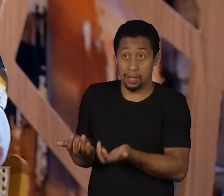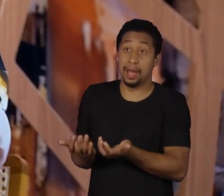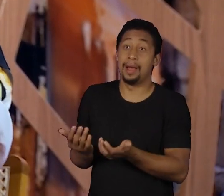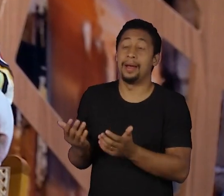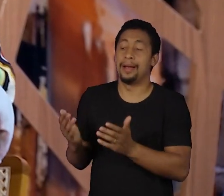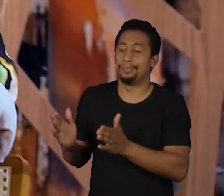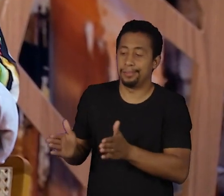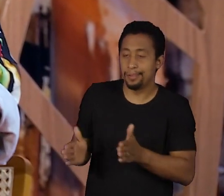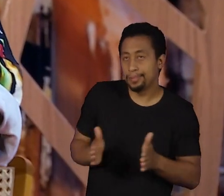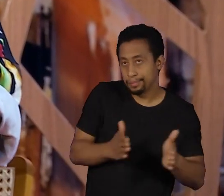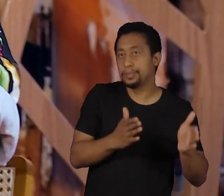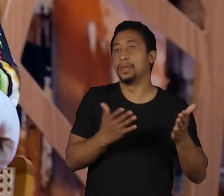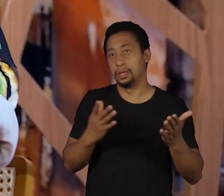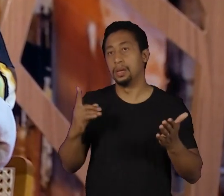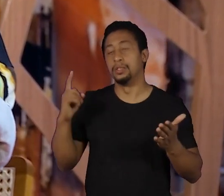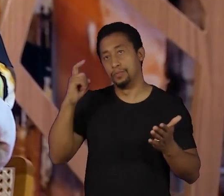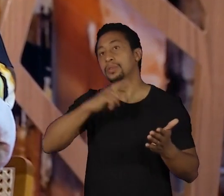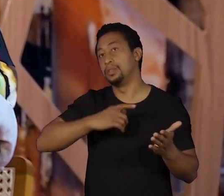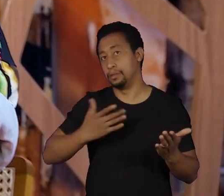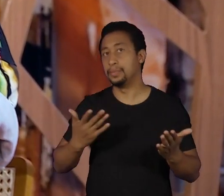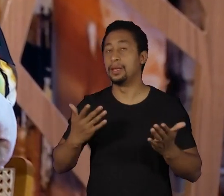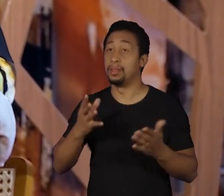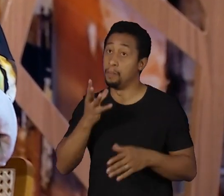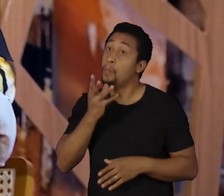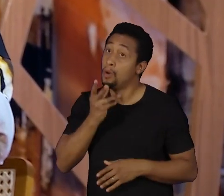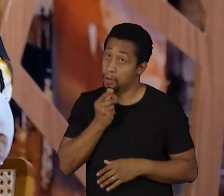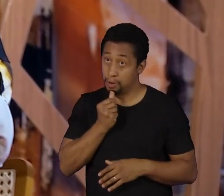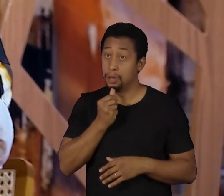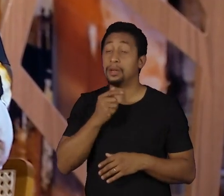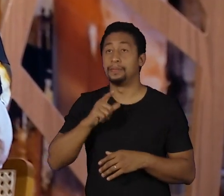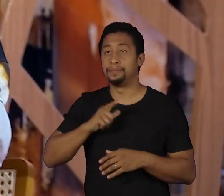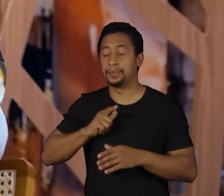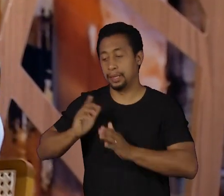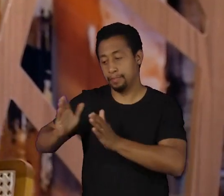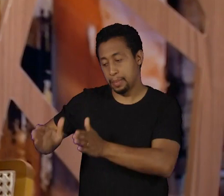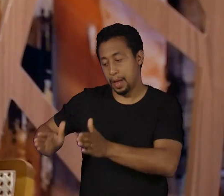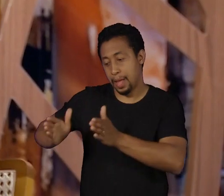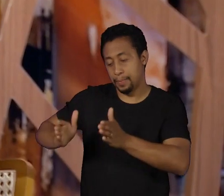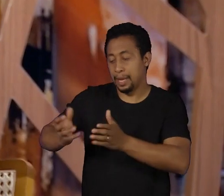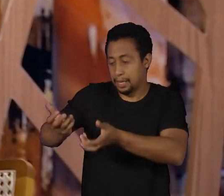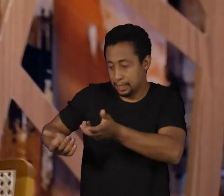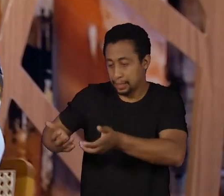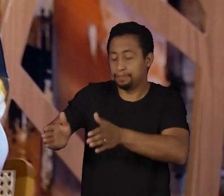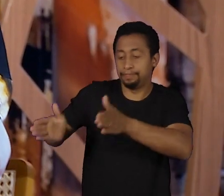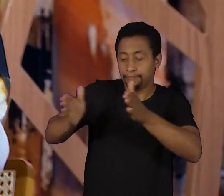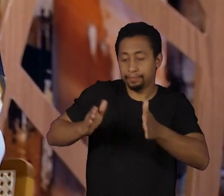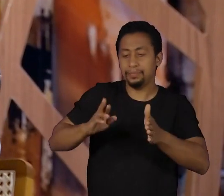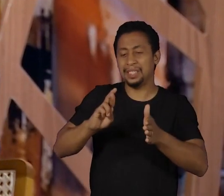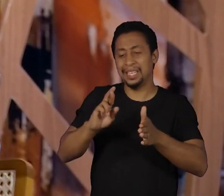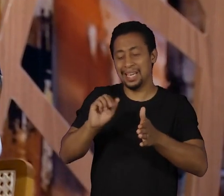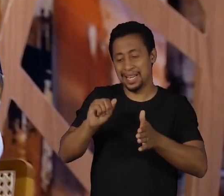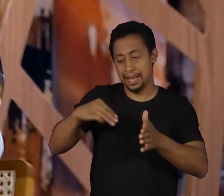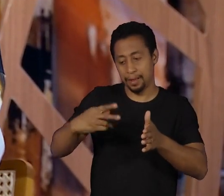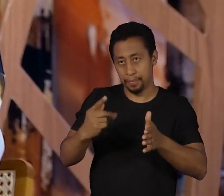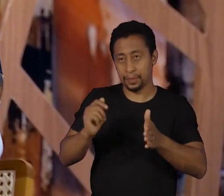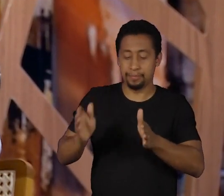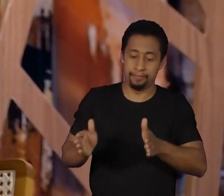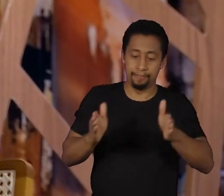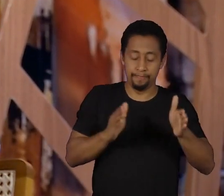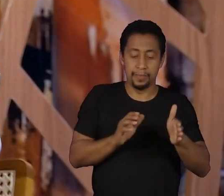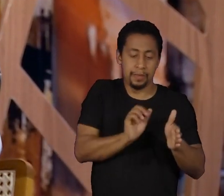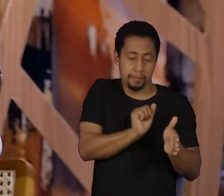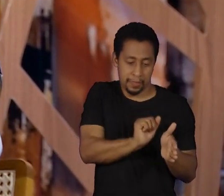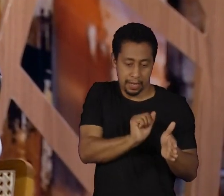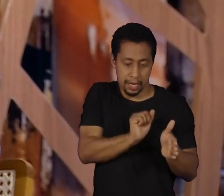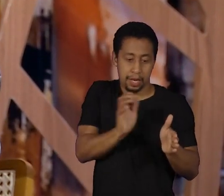desde o cozimento dela, né, que tem as rampas, até a maturação, o envase, a